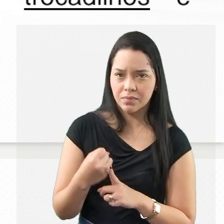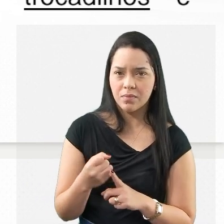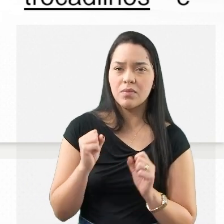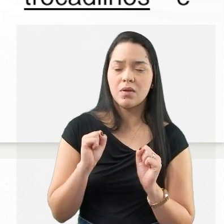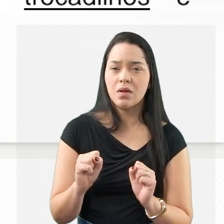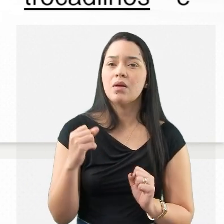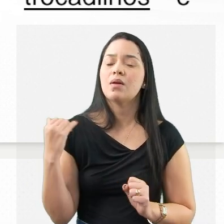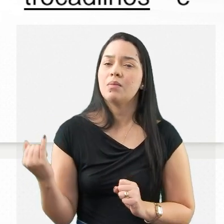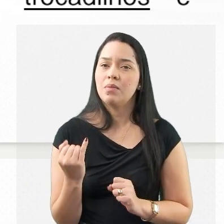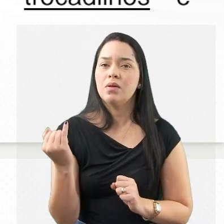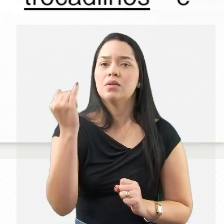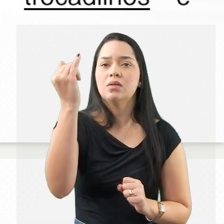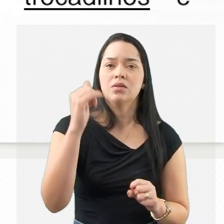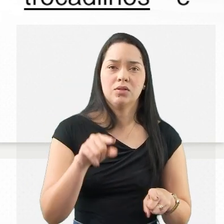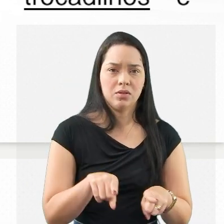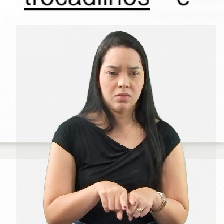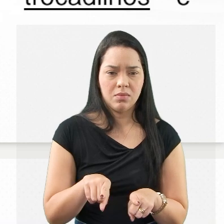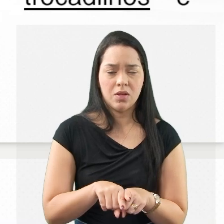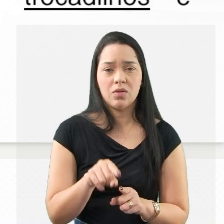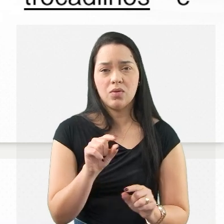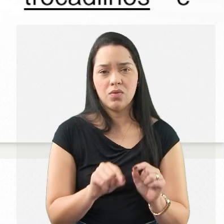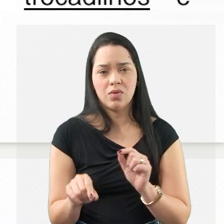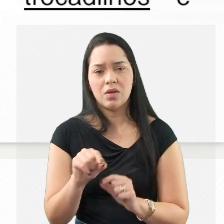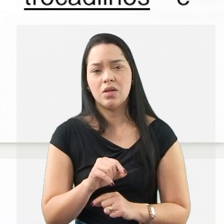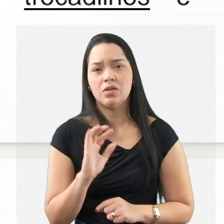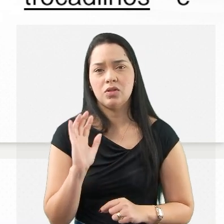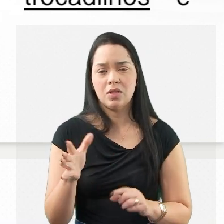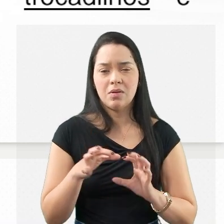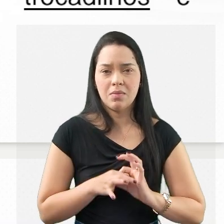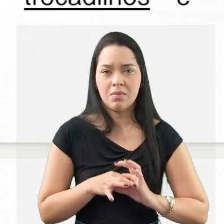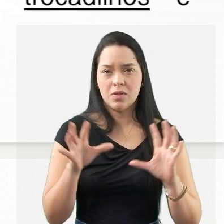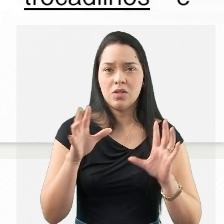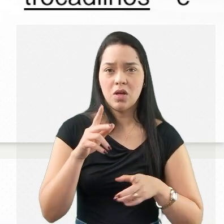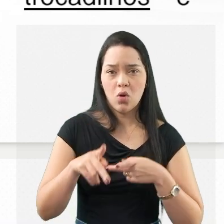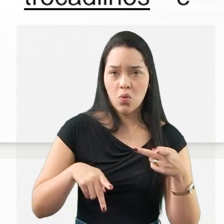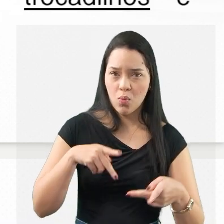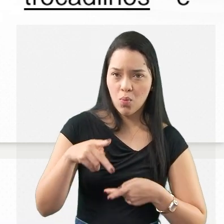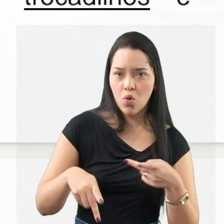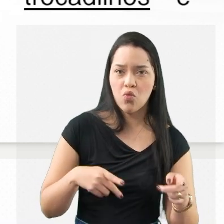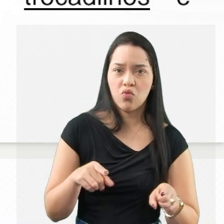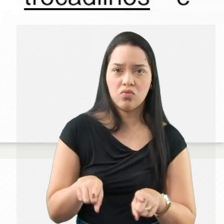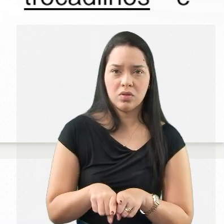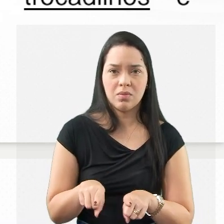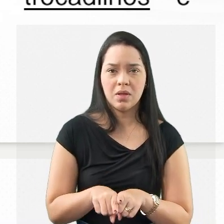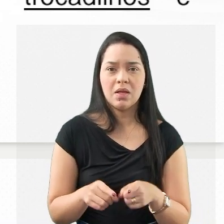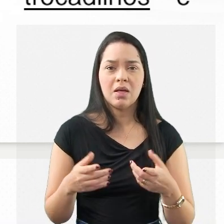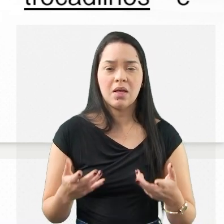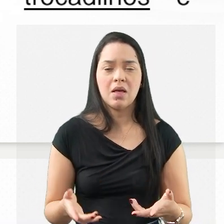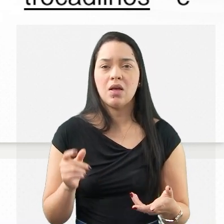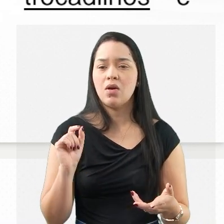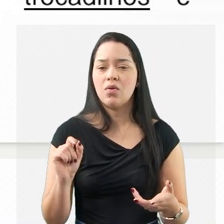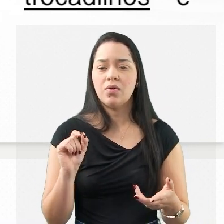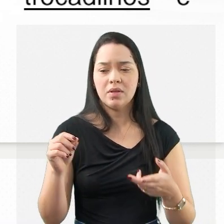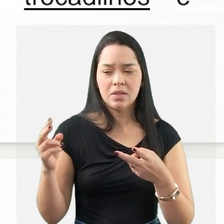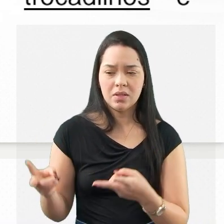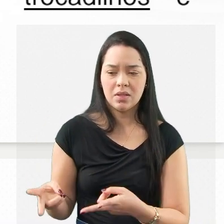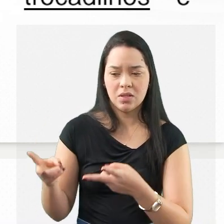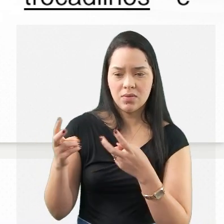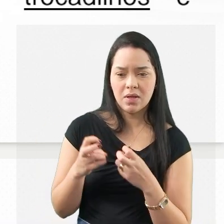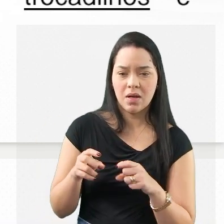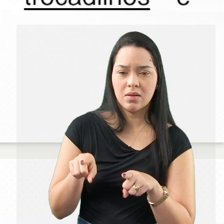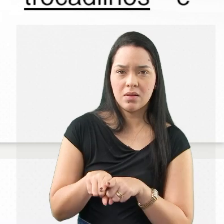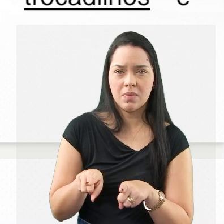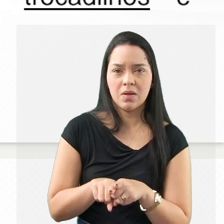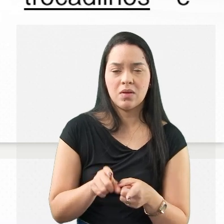seja bem importante também, visto que isso vai permitir ao povo, de alguma forma, se identificar com